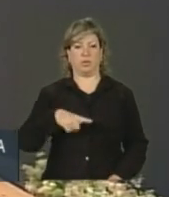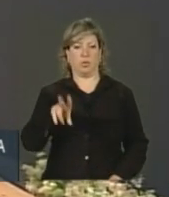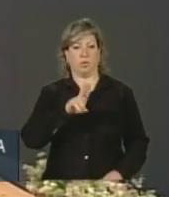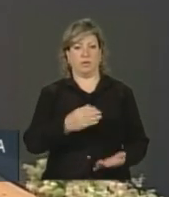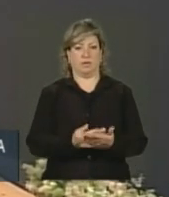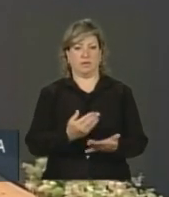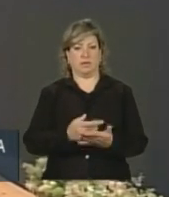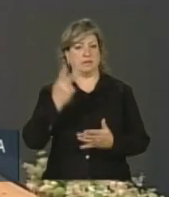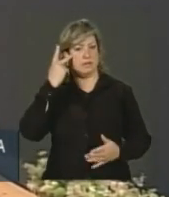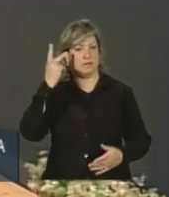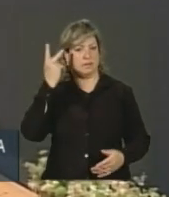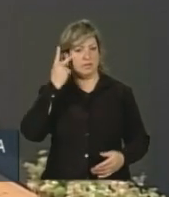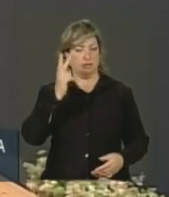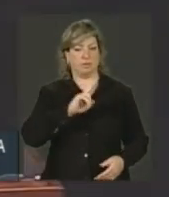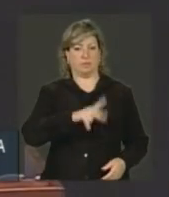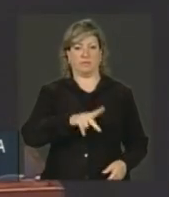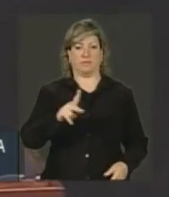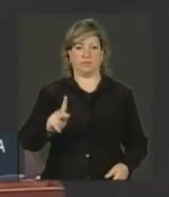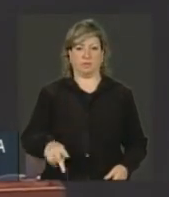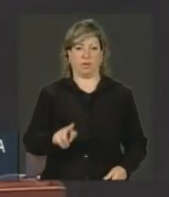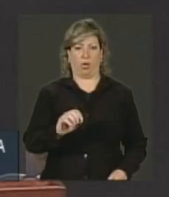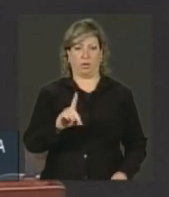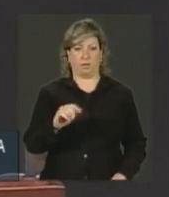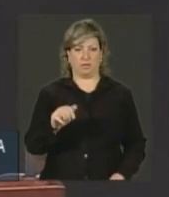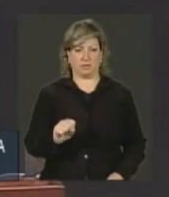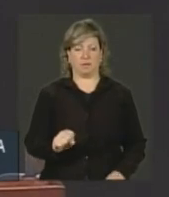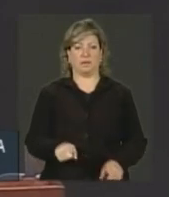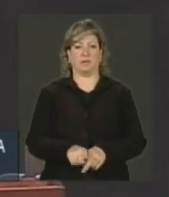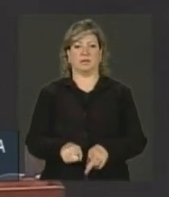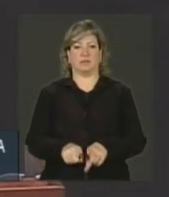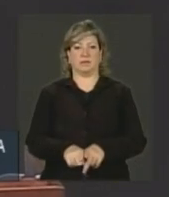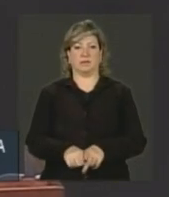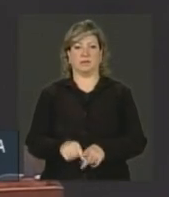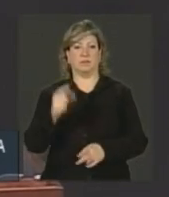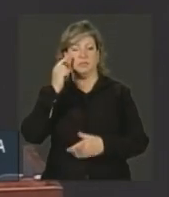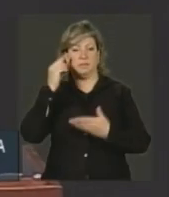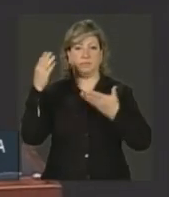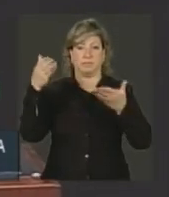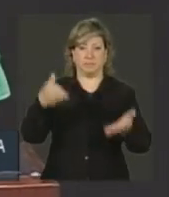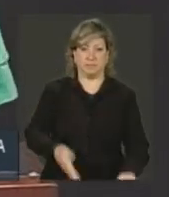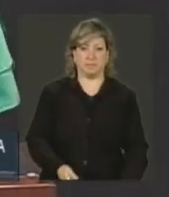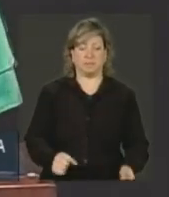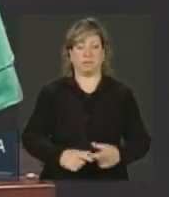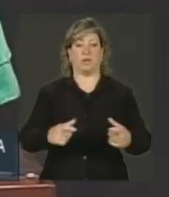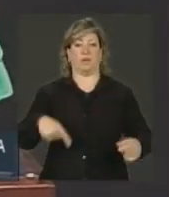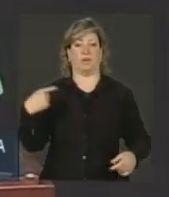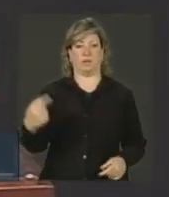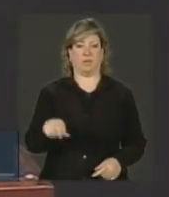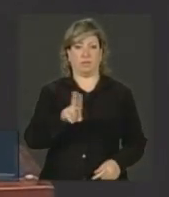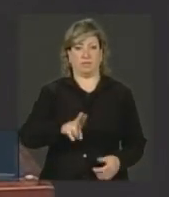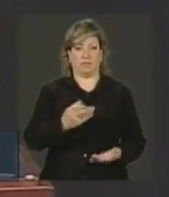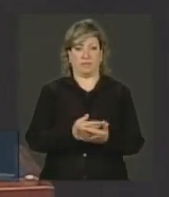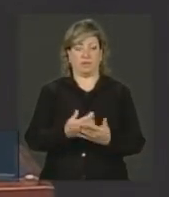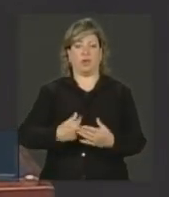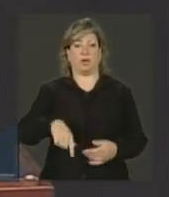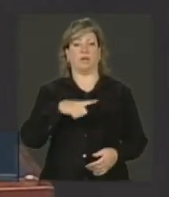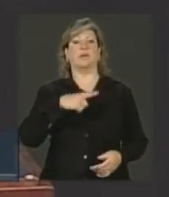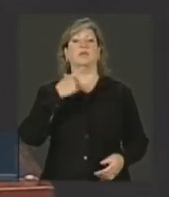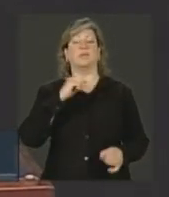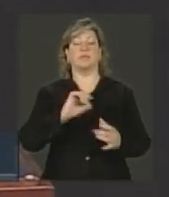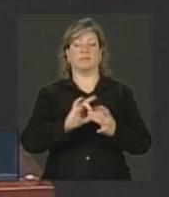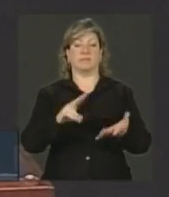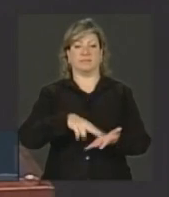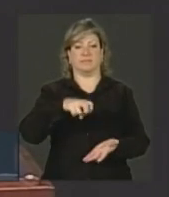de São Paulo, professor João Grandino Rodas, presença maior da Universidade, a quem temos o privilégio de